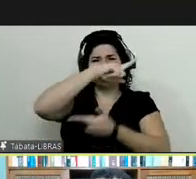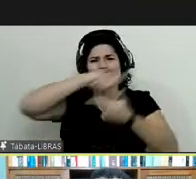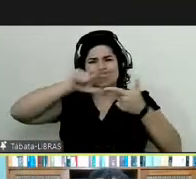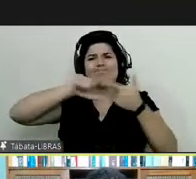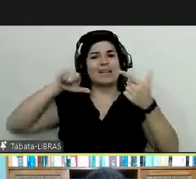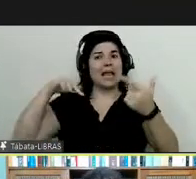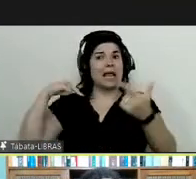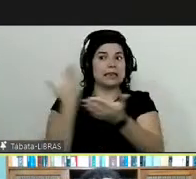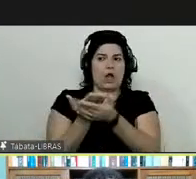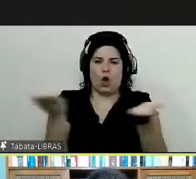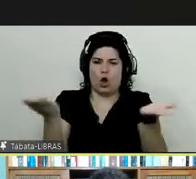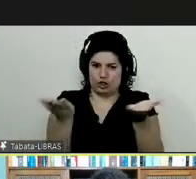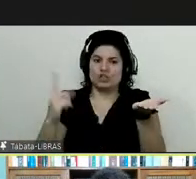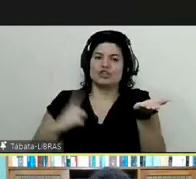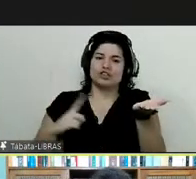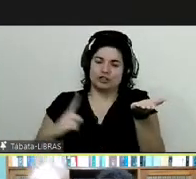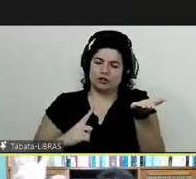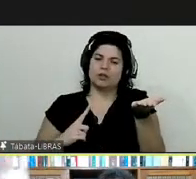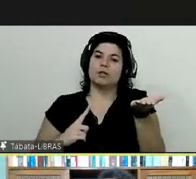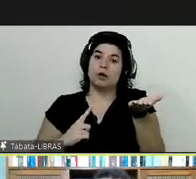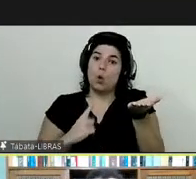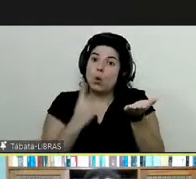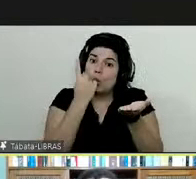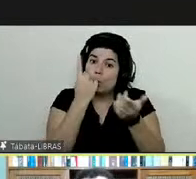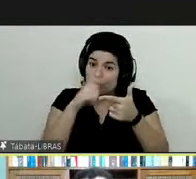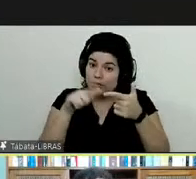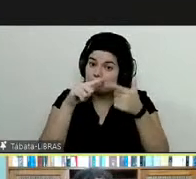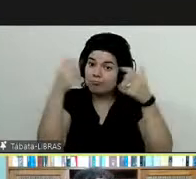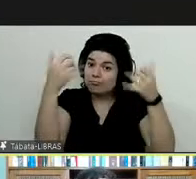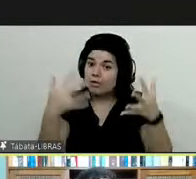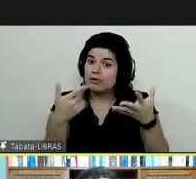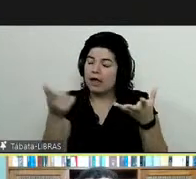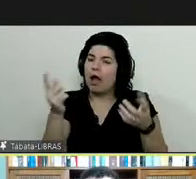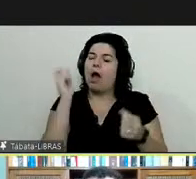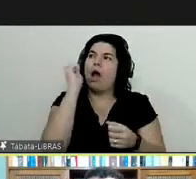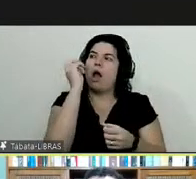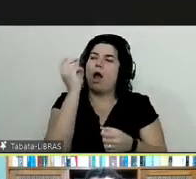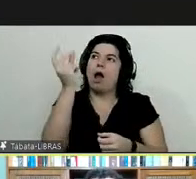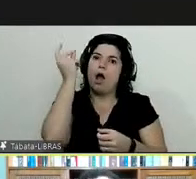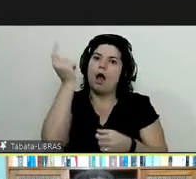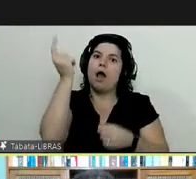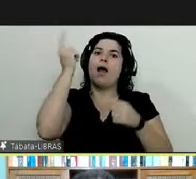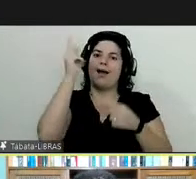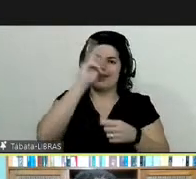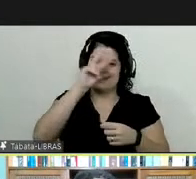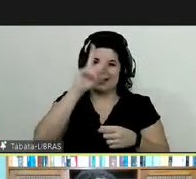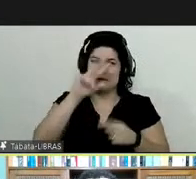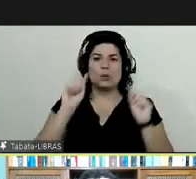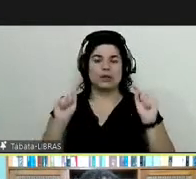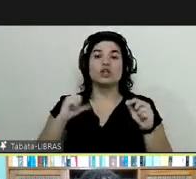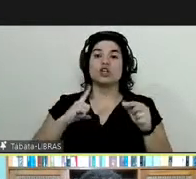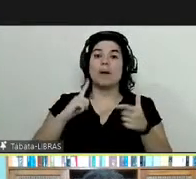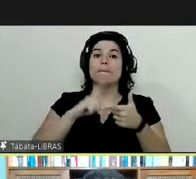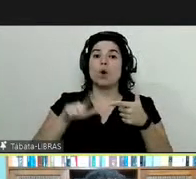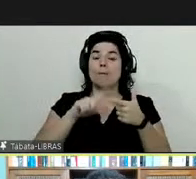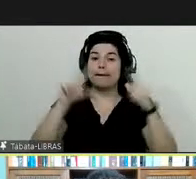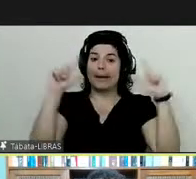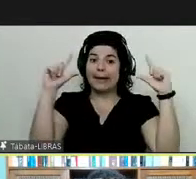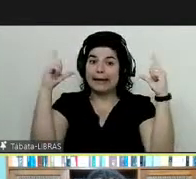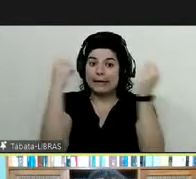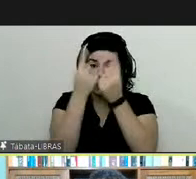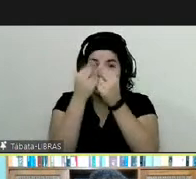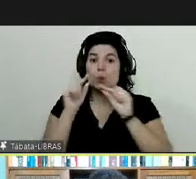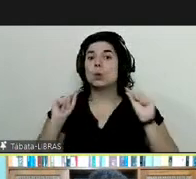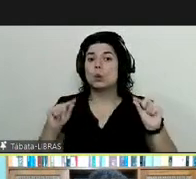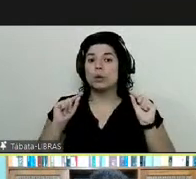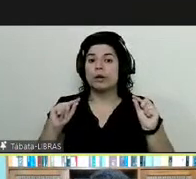persistem até os dias de hoje eu vou falar um deles você já vai acender a luz aí você já vai saber por exemplo um dos grandes problemas dos gregos há milhares